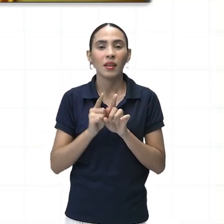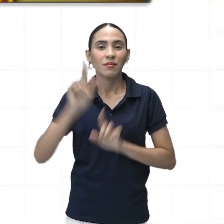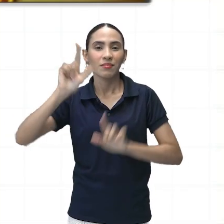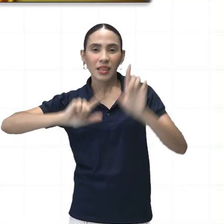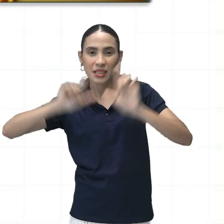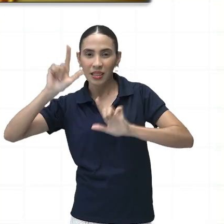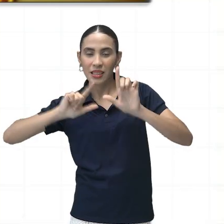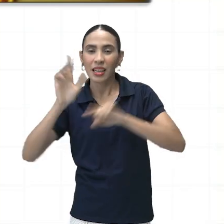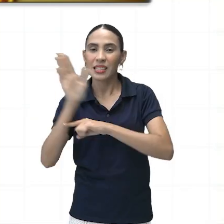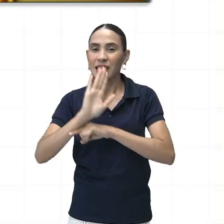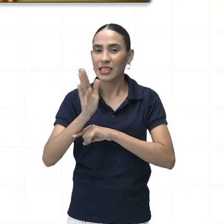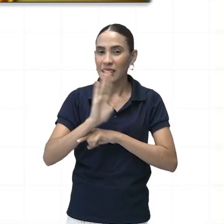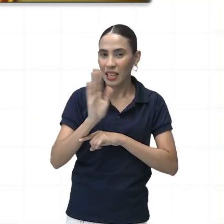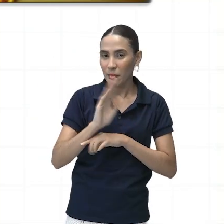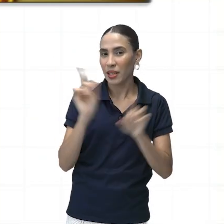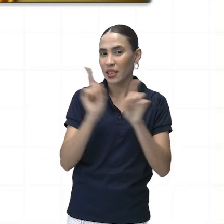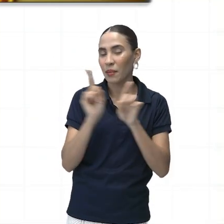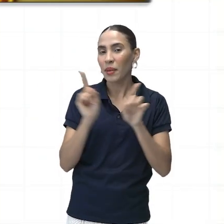aí